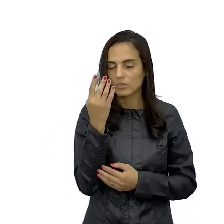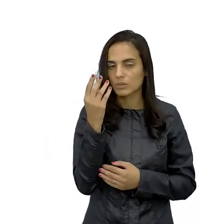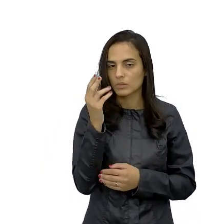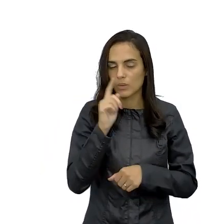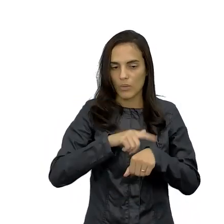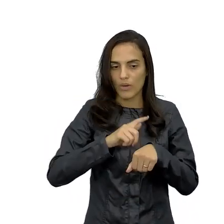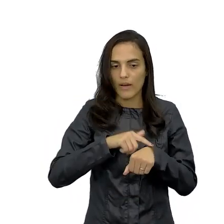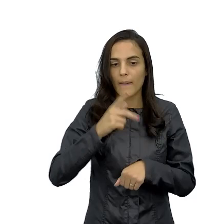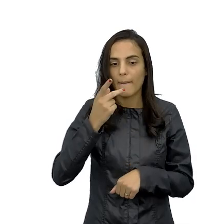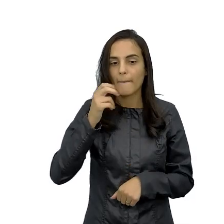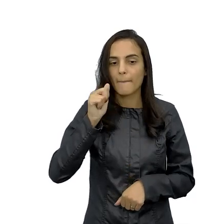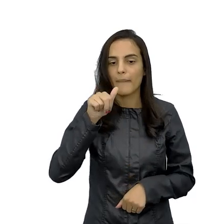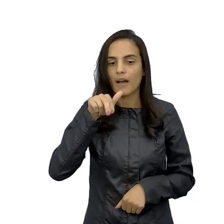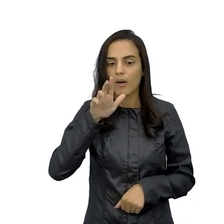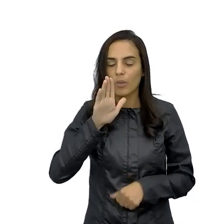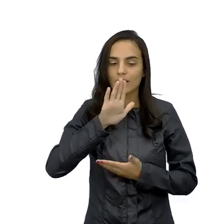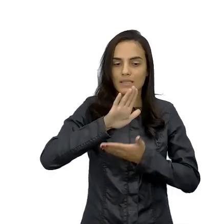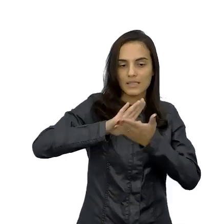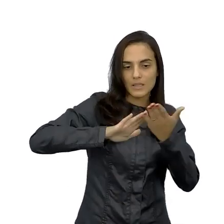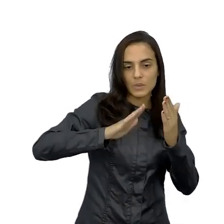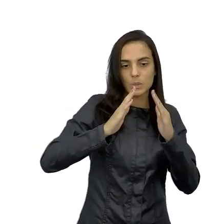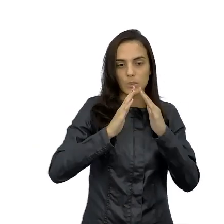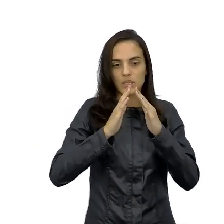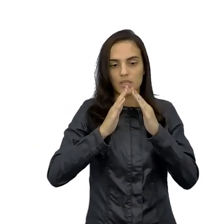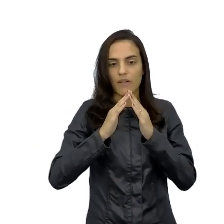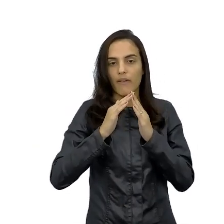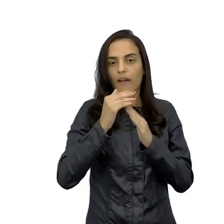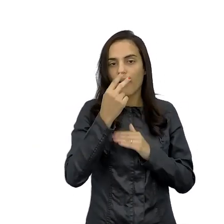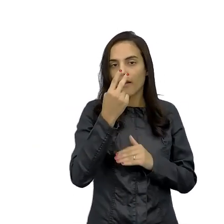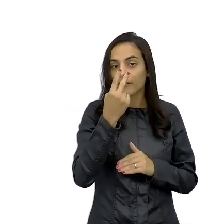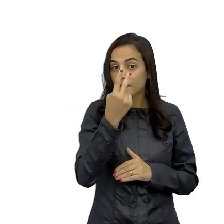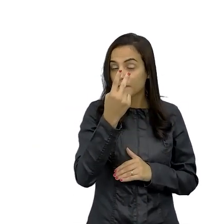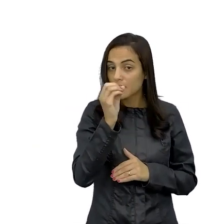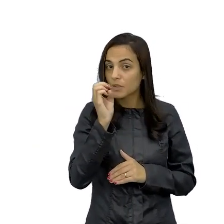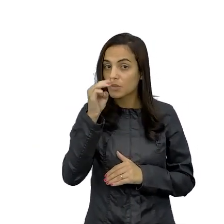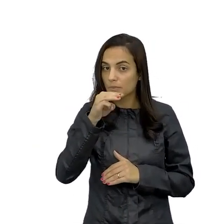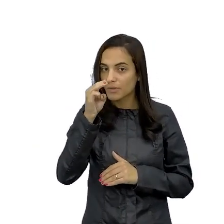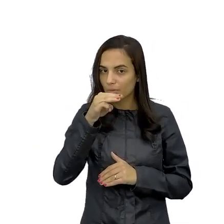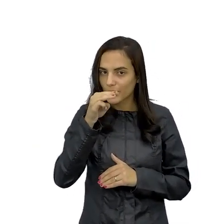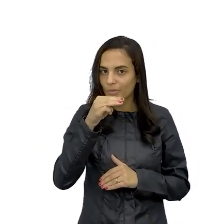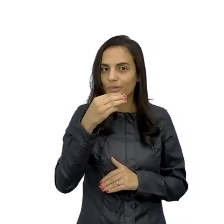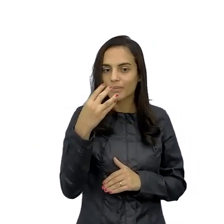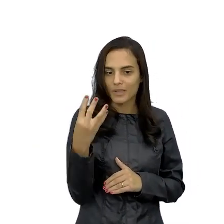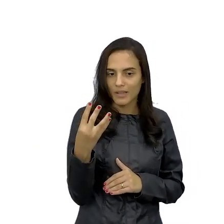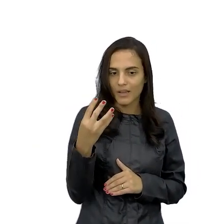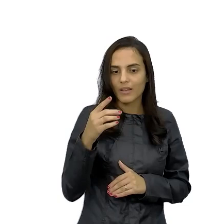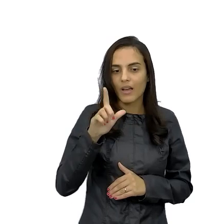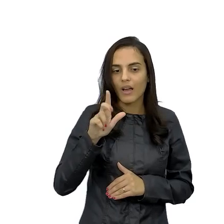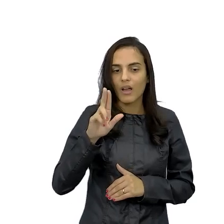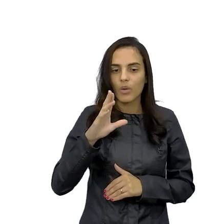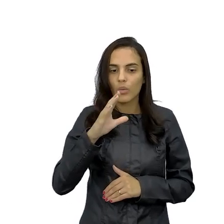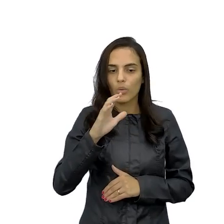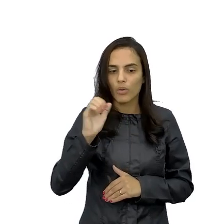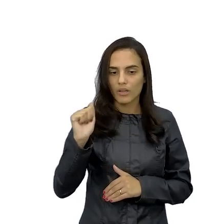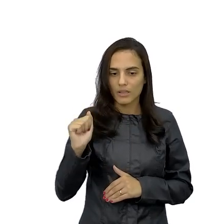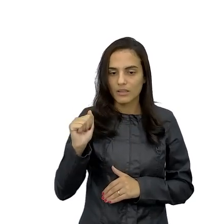A Paula saiu de casa às 4:20. A Luana, às 4h30. E